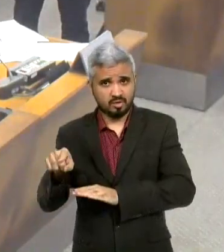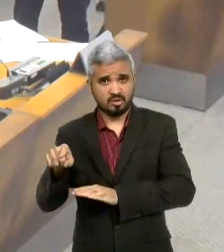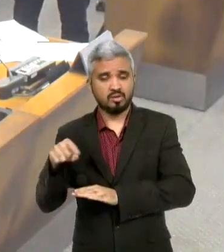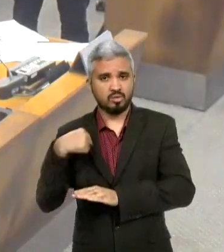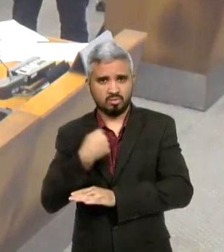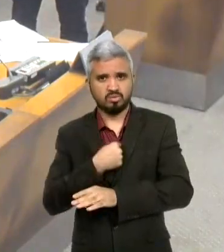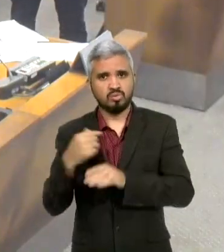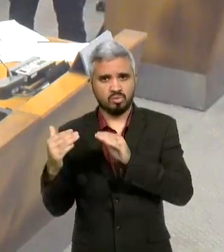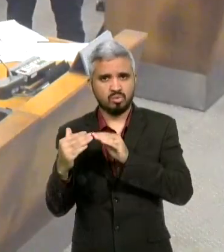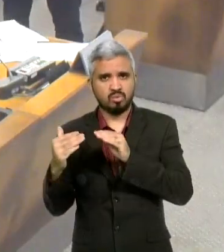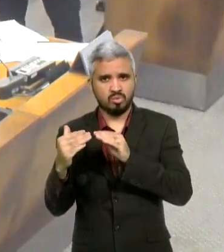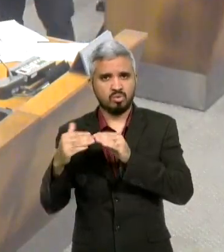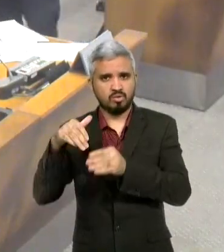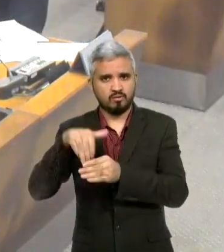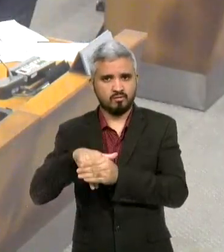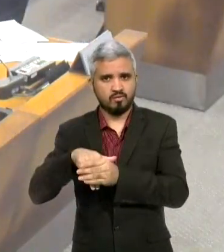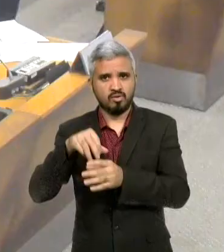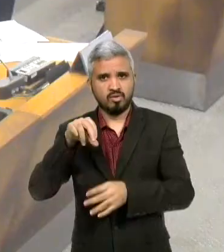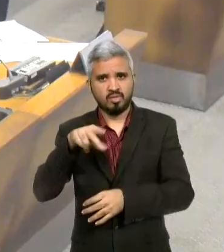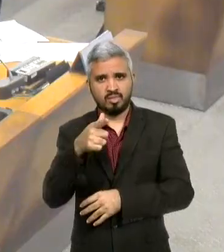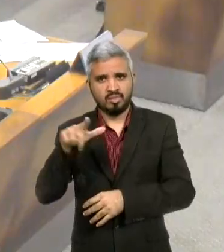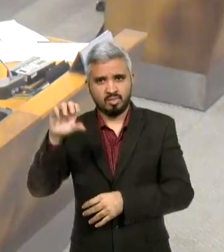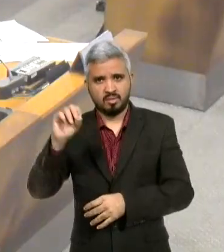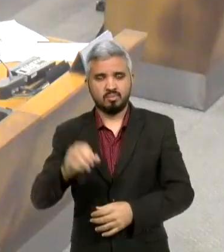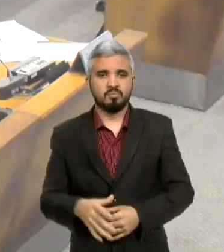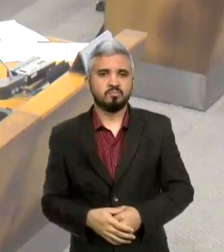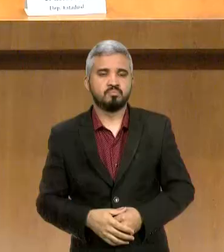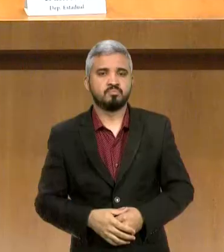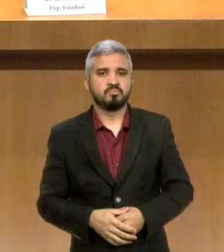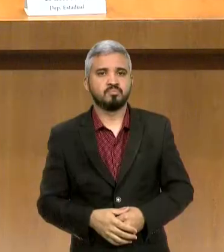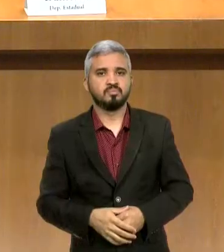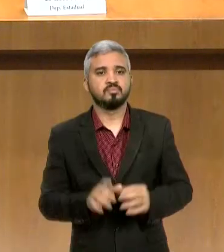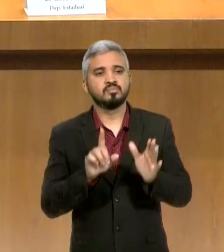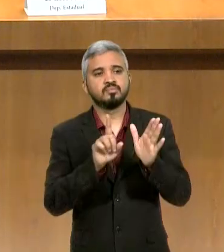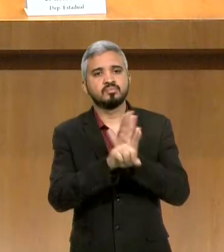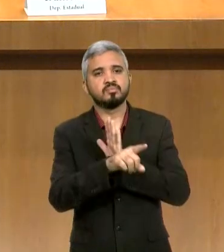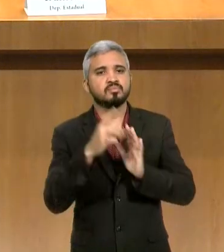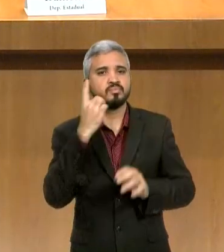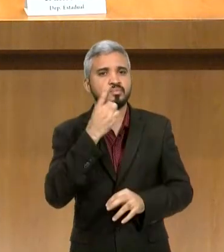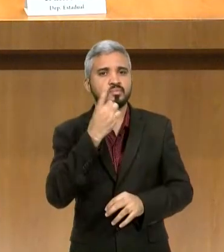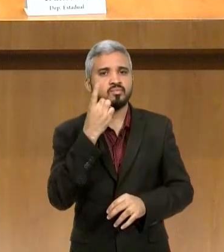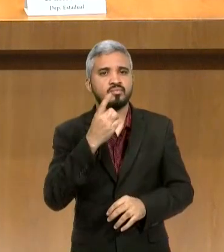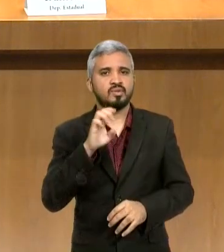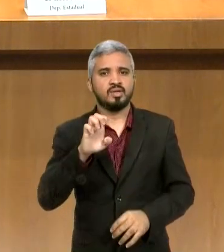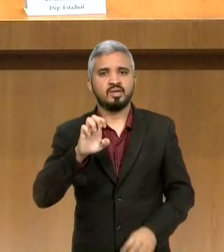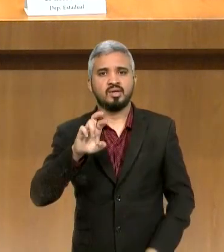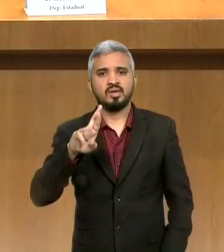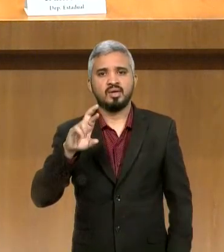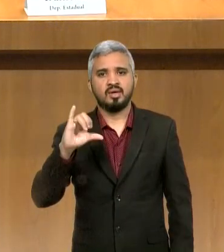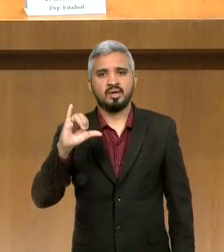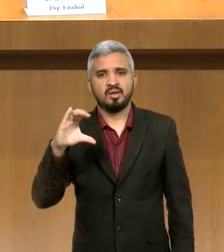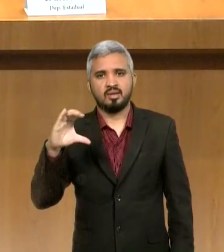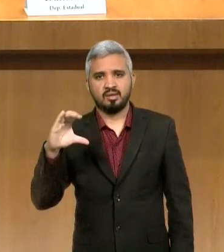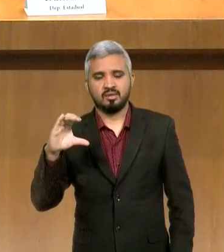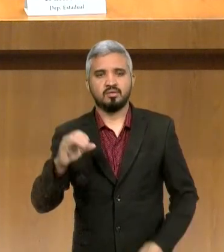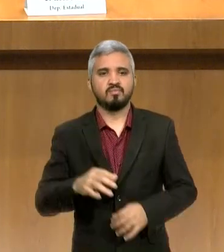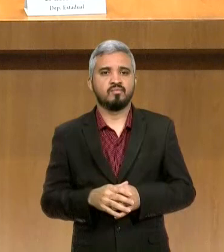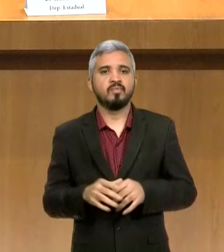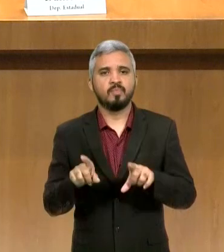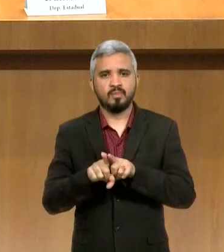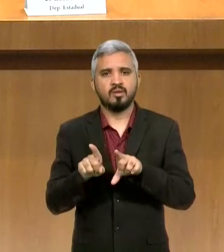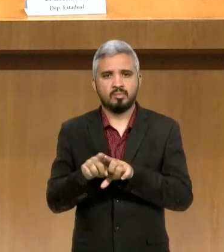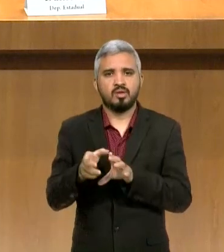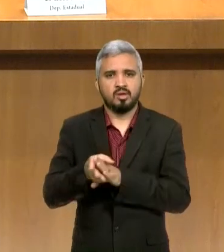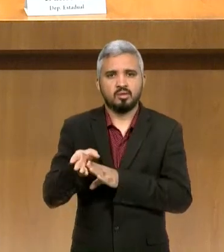não. Voto não. Como recomendo, deputado Eric? Recomendamos pelo, caminhamos